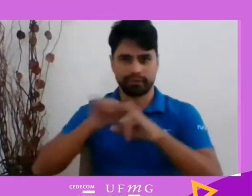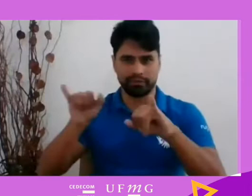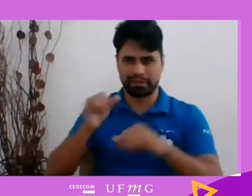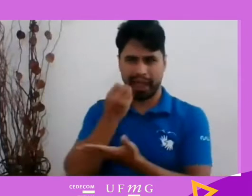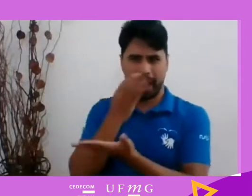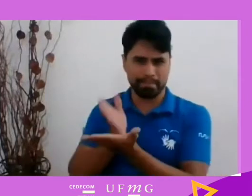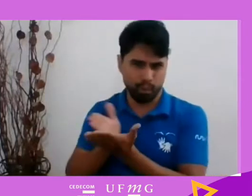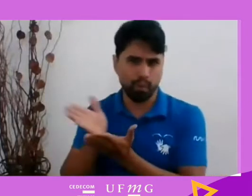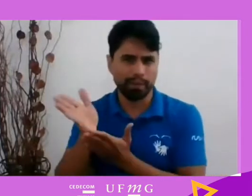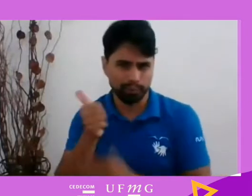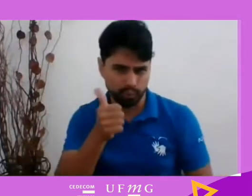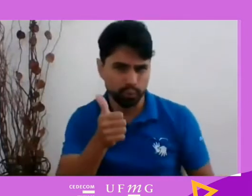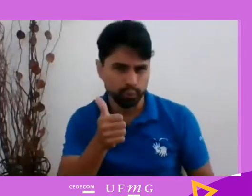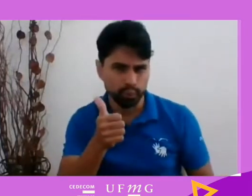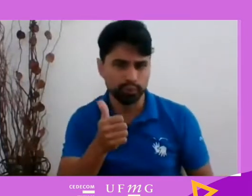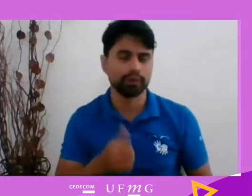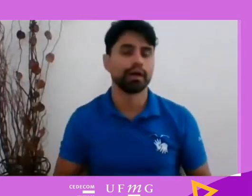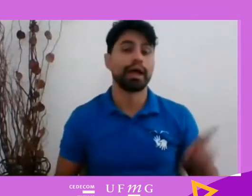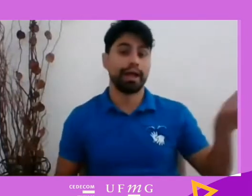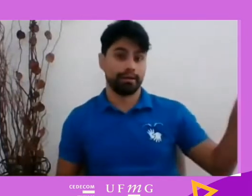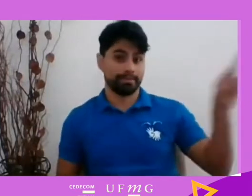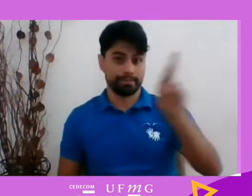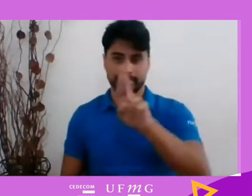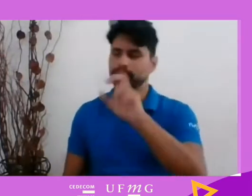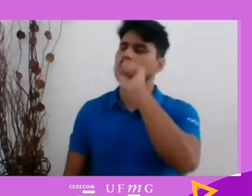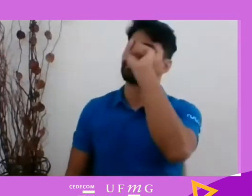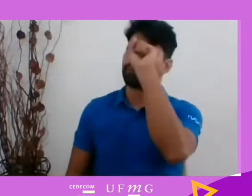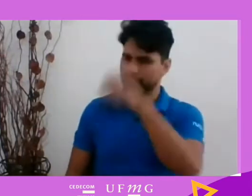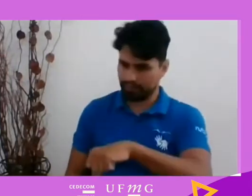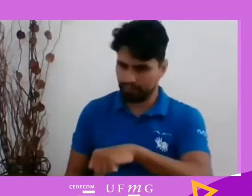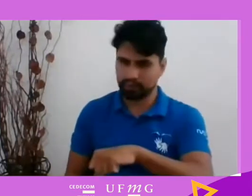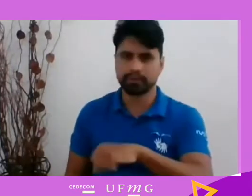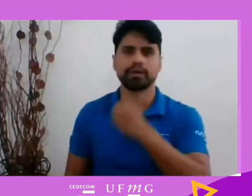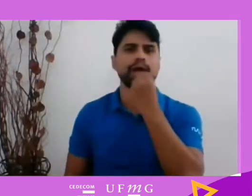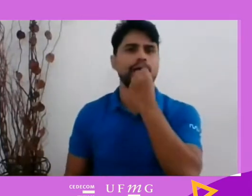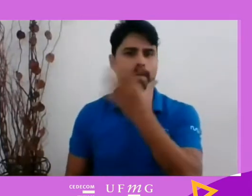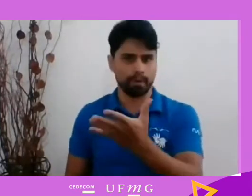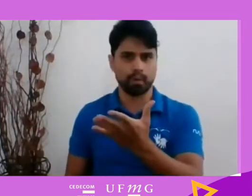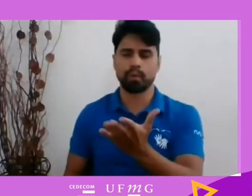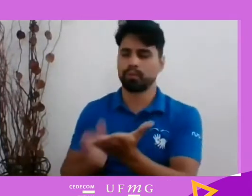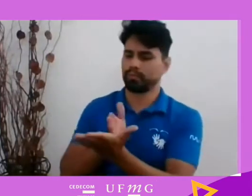Esse é o caminho de ação que o ativismo transmídia tem trilhado com